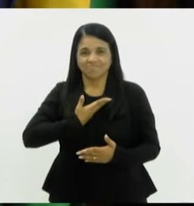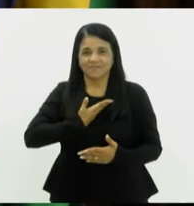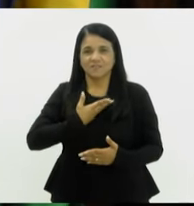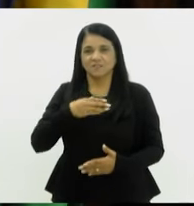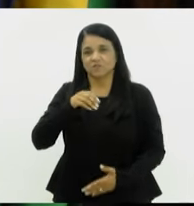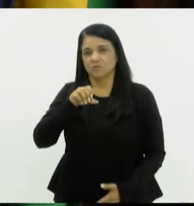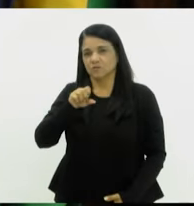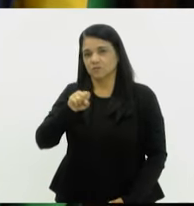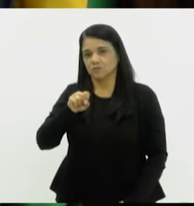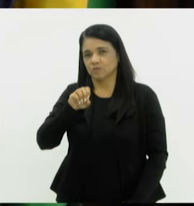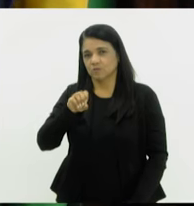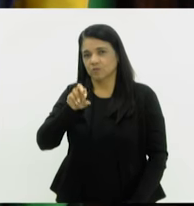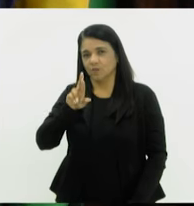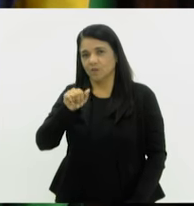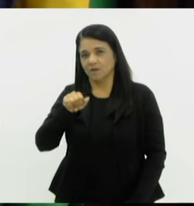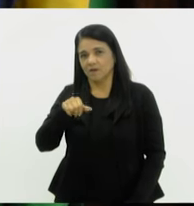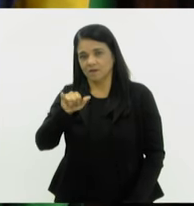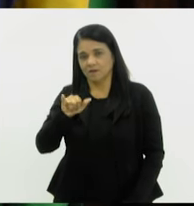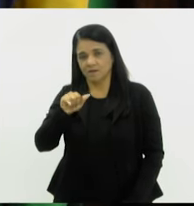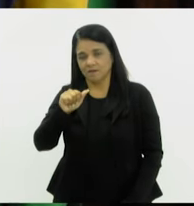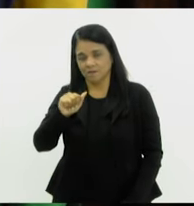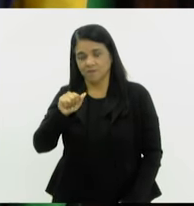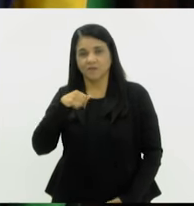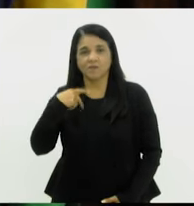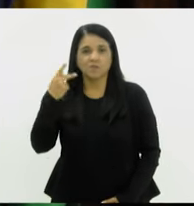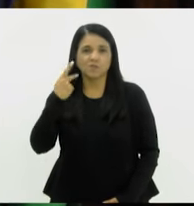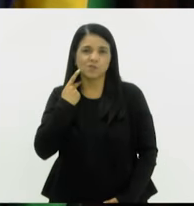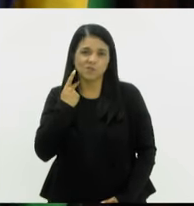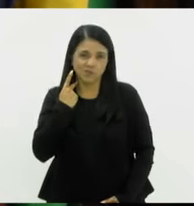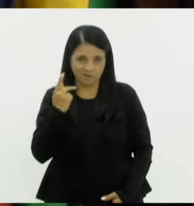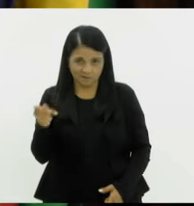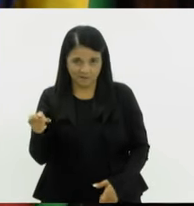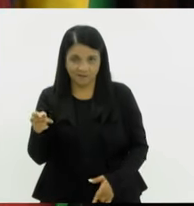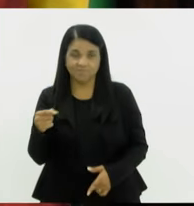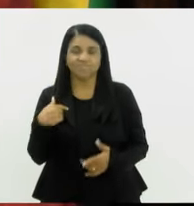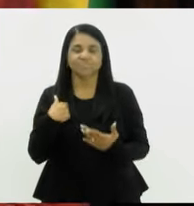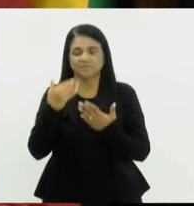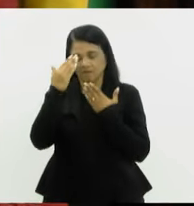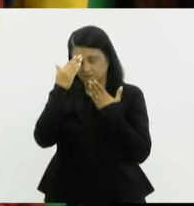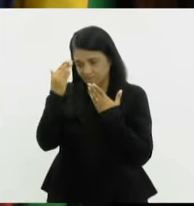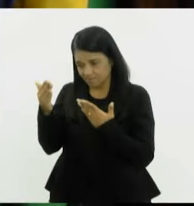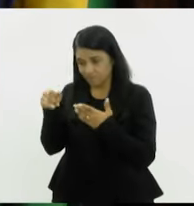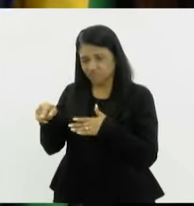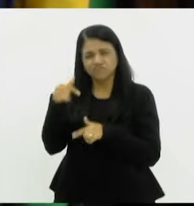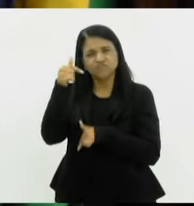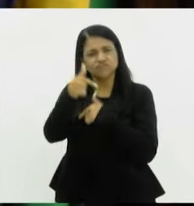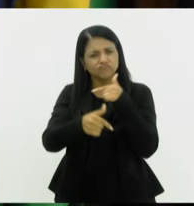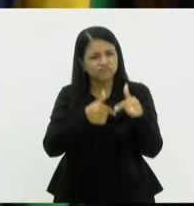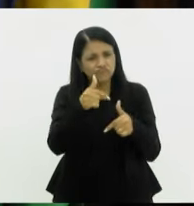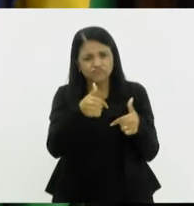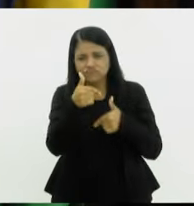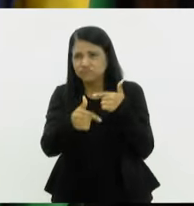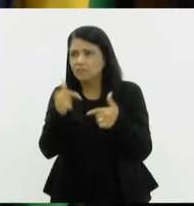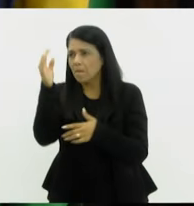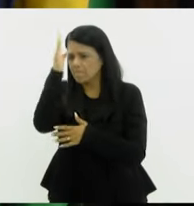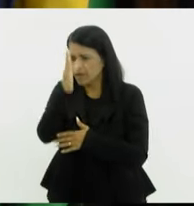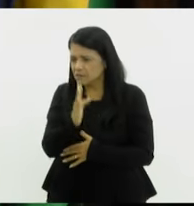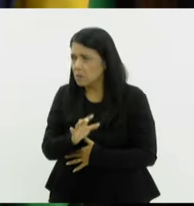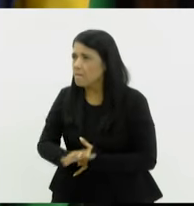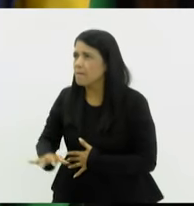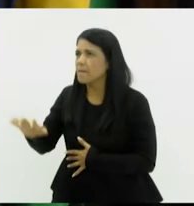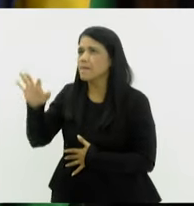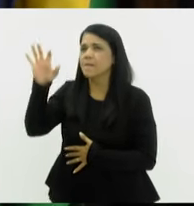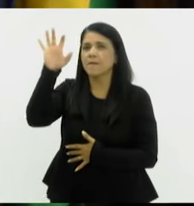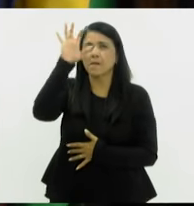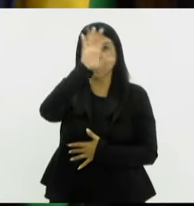Soraia nossa procuradora ela tem feito esse trabalho pelo Brasil aa e ela